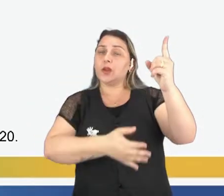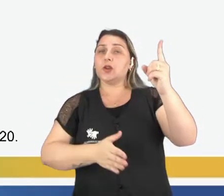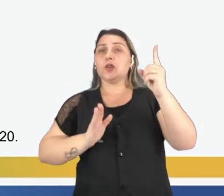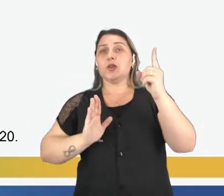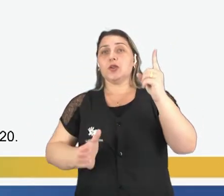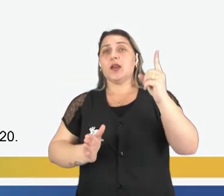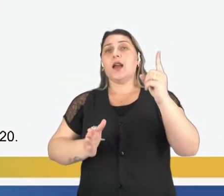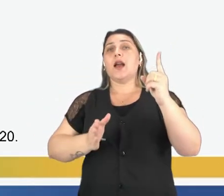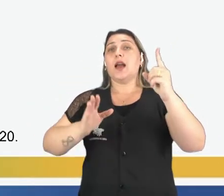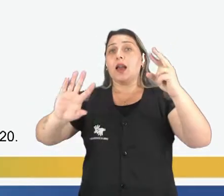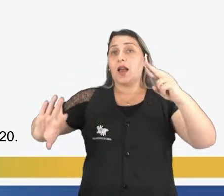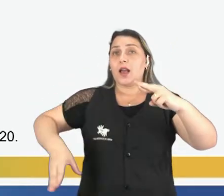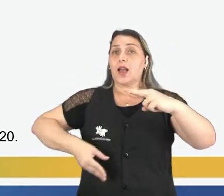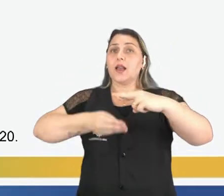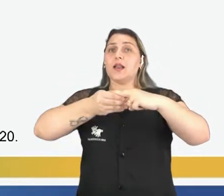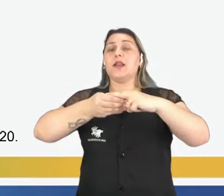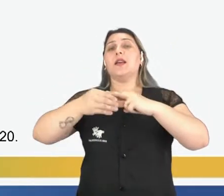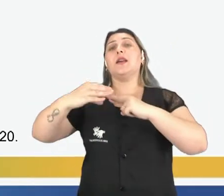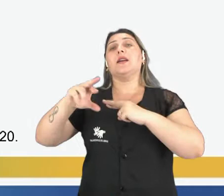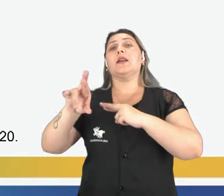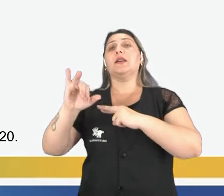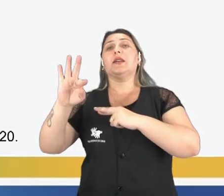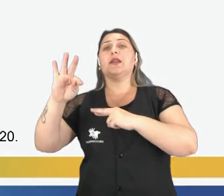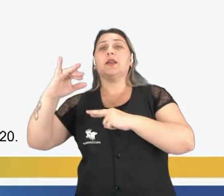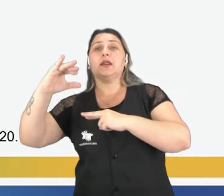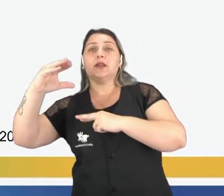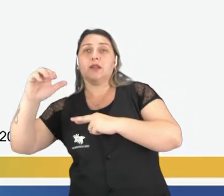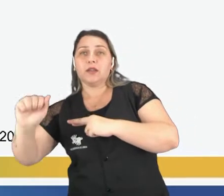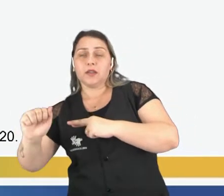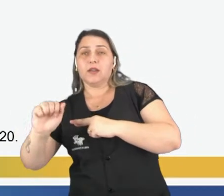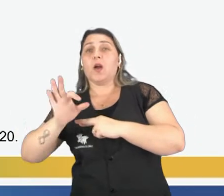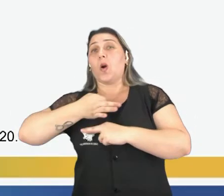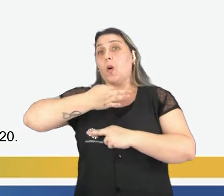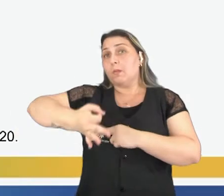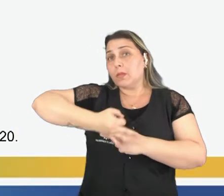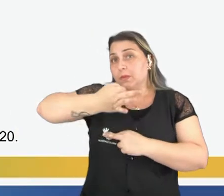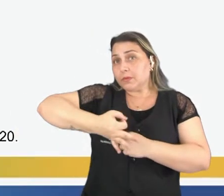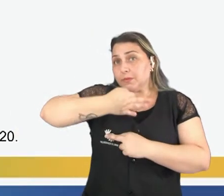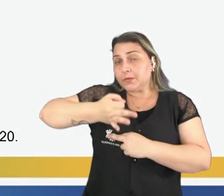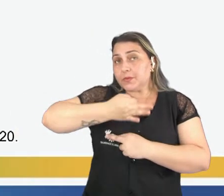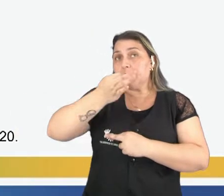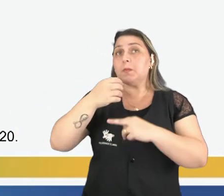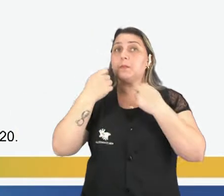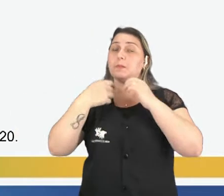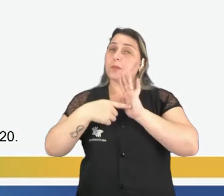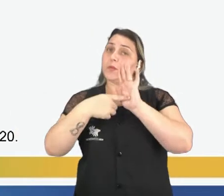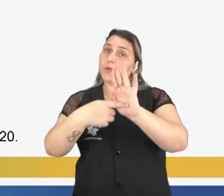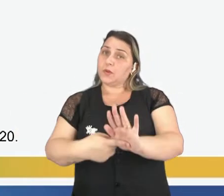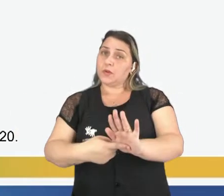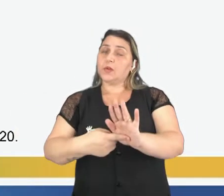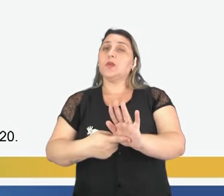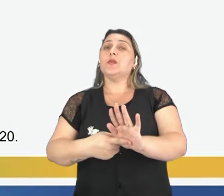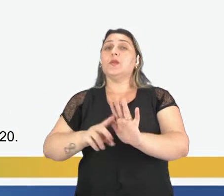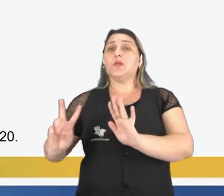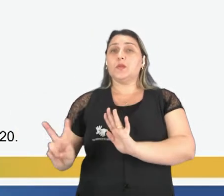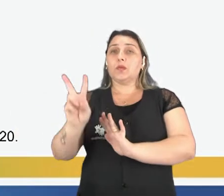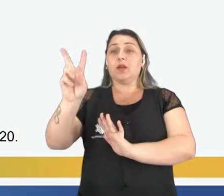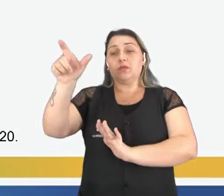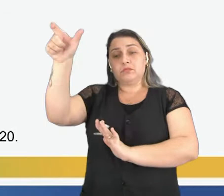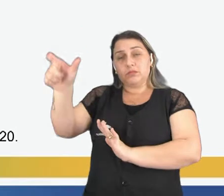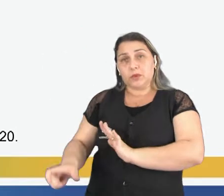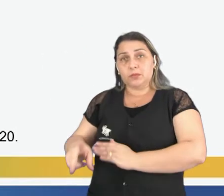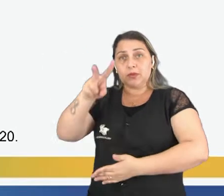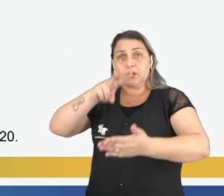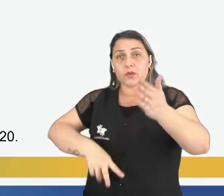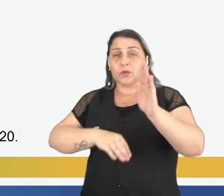resenha crítica, como a gente vê aí, também conhecida como opinativa, ela apresenta um juízo de valor do leitor